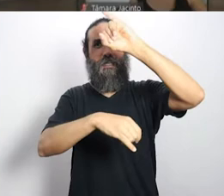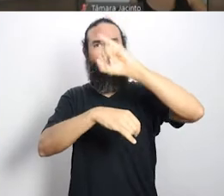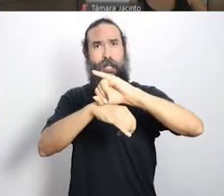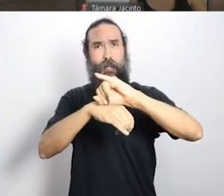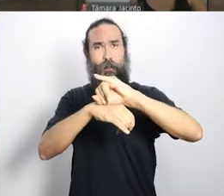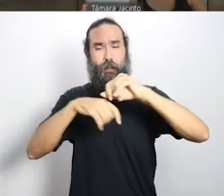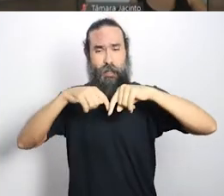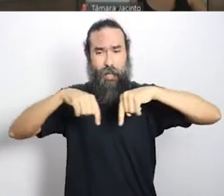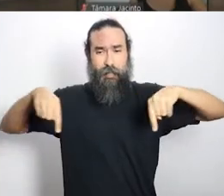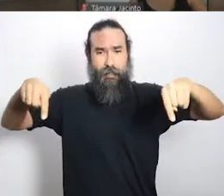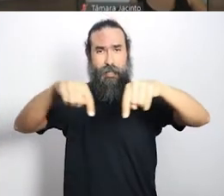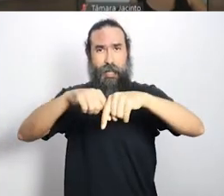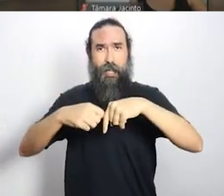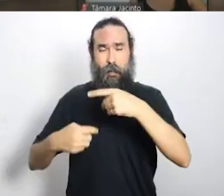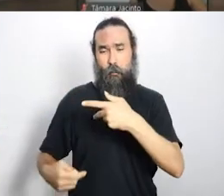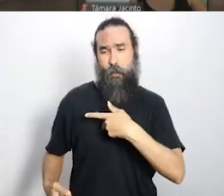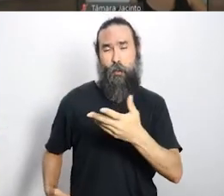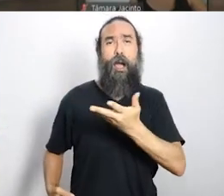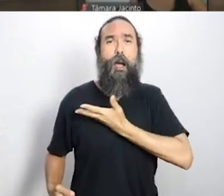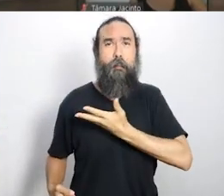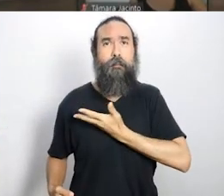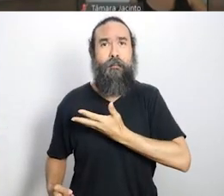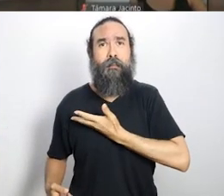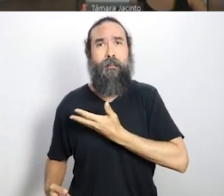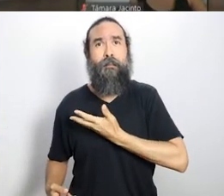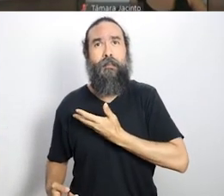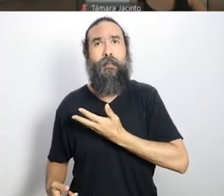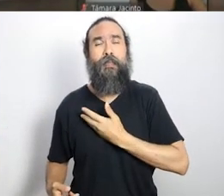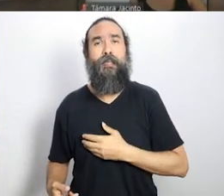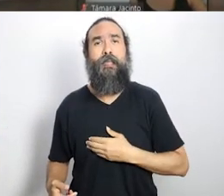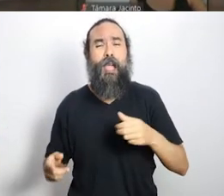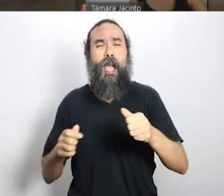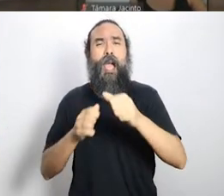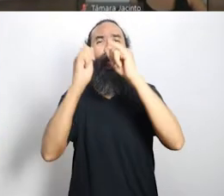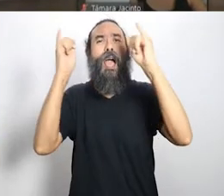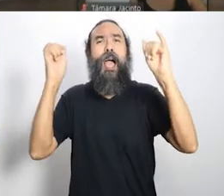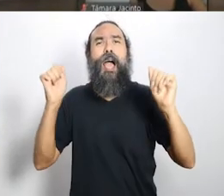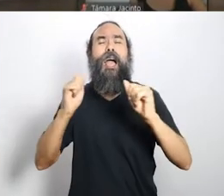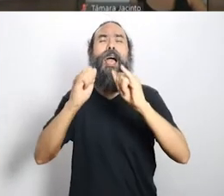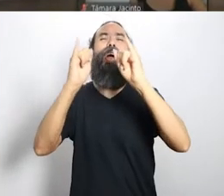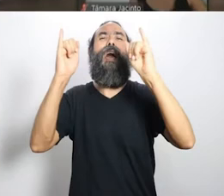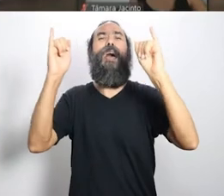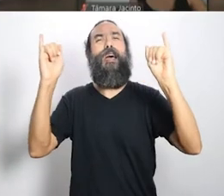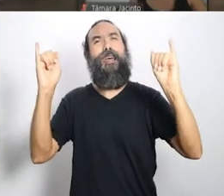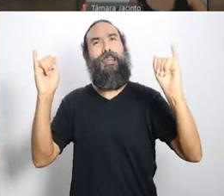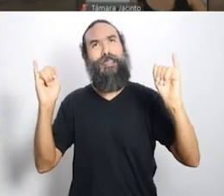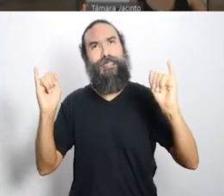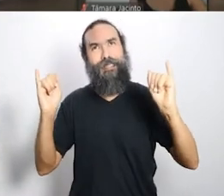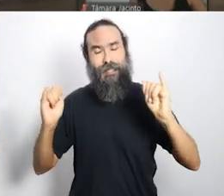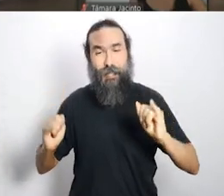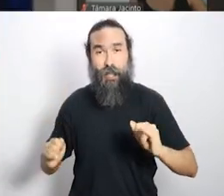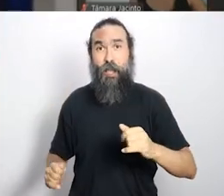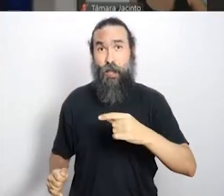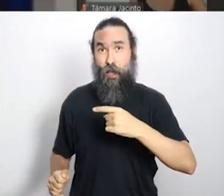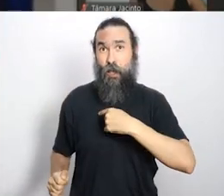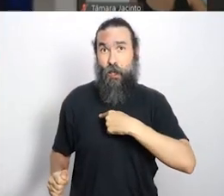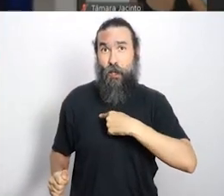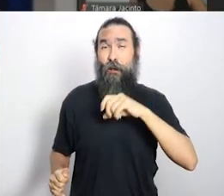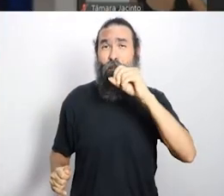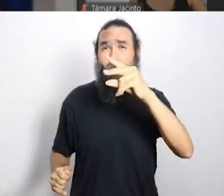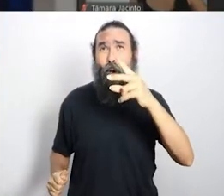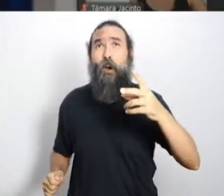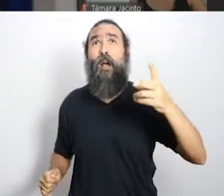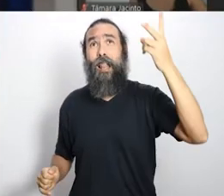quilarino meu. Ai, ai. Vou puxar